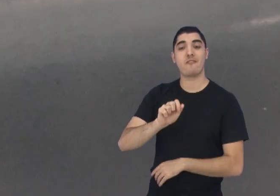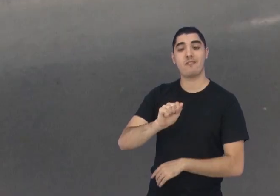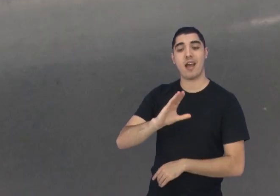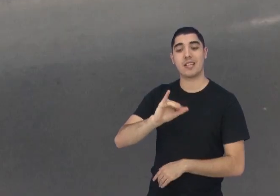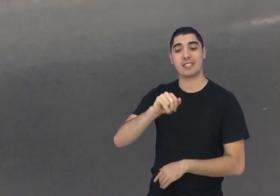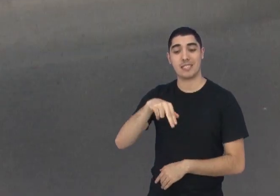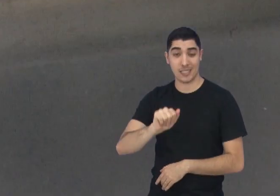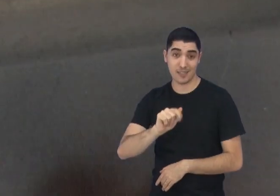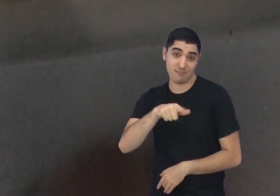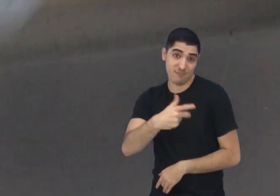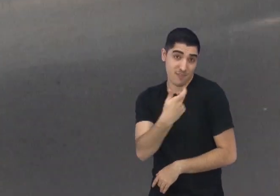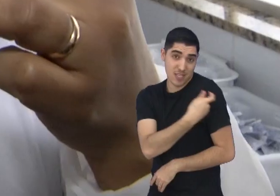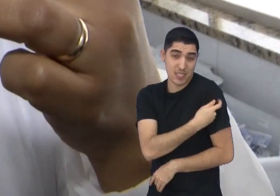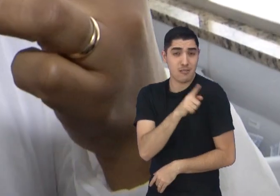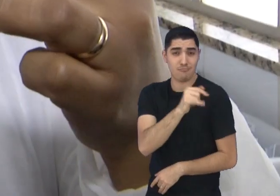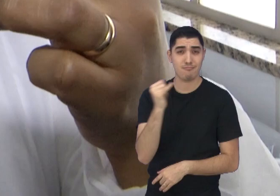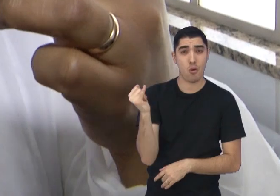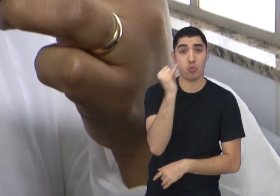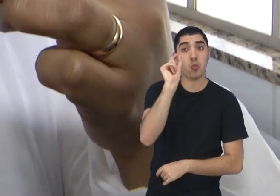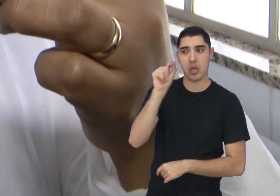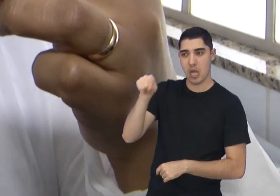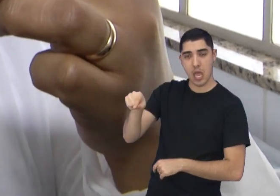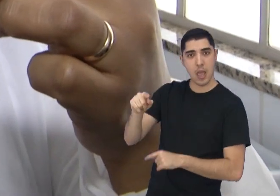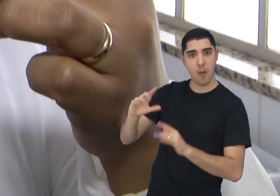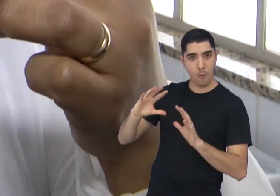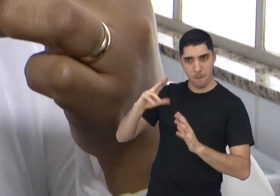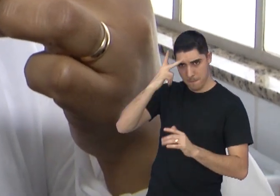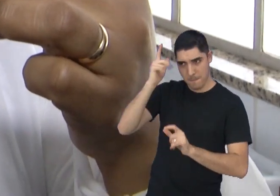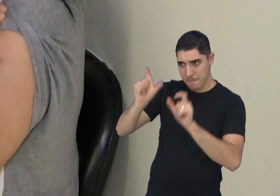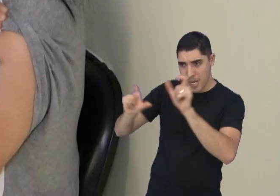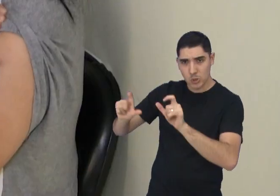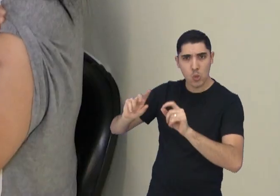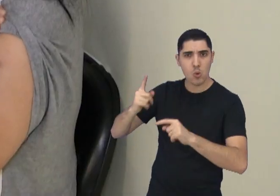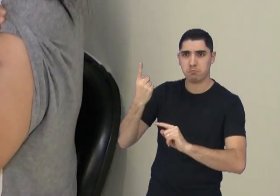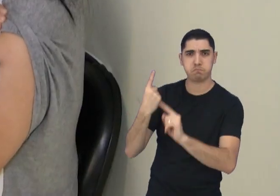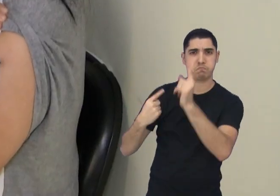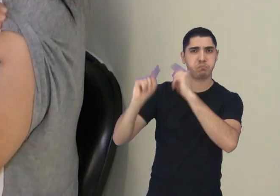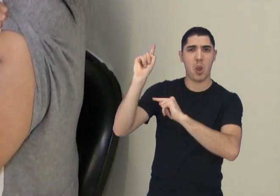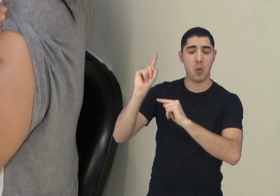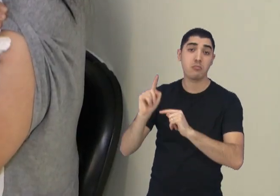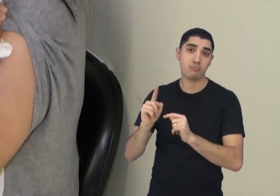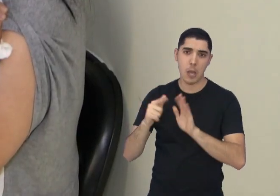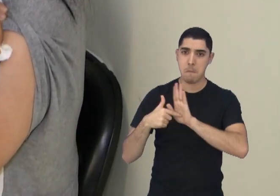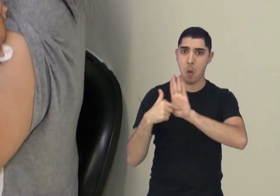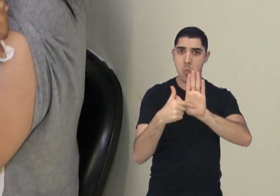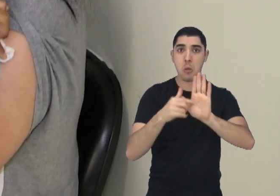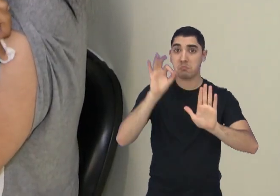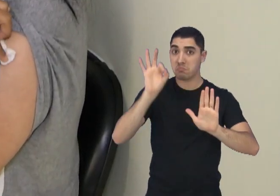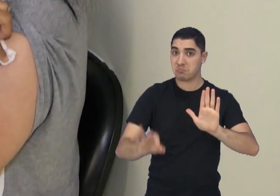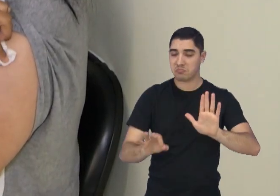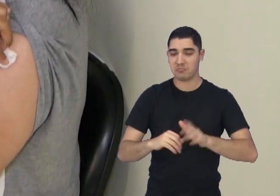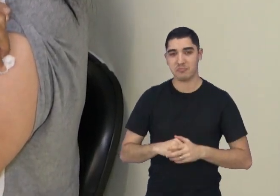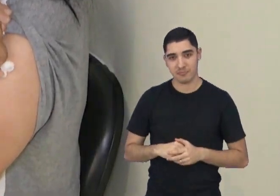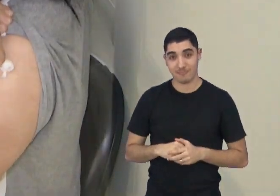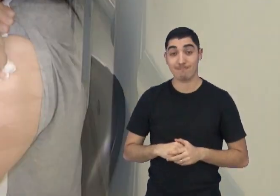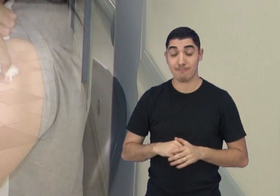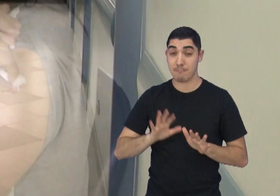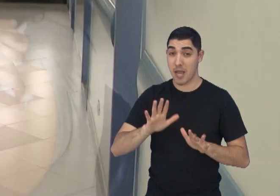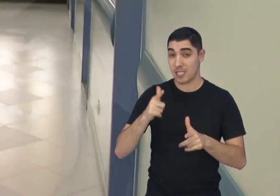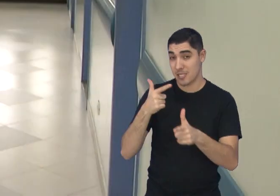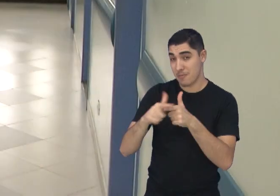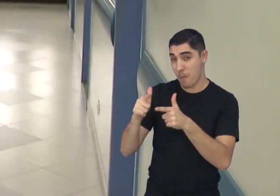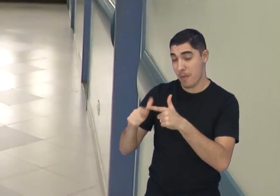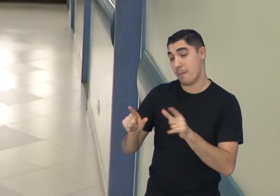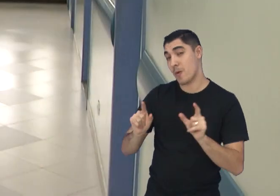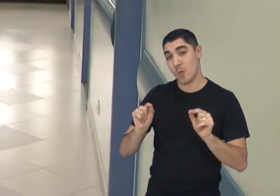uma verdadeira revolução da humanidade, com eficácia comprovada cientificamente. O problema é que ao longo